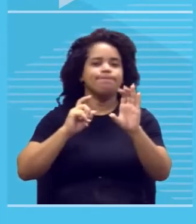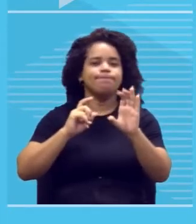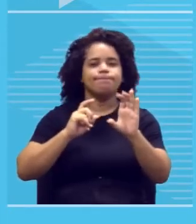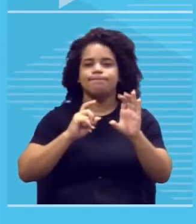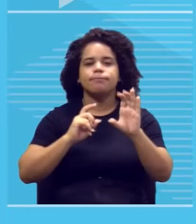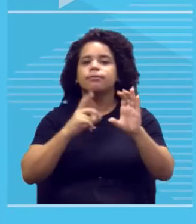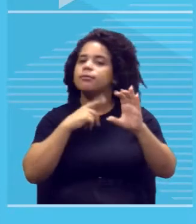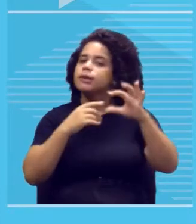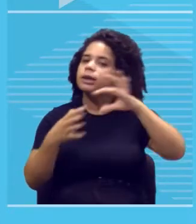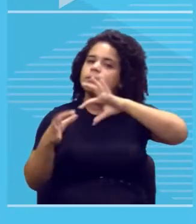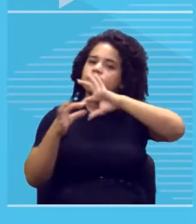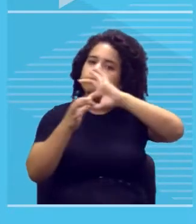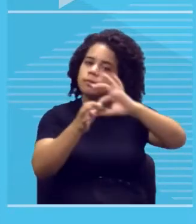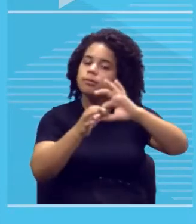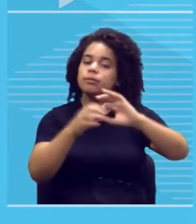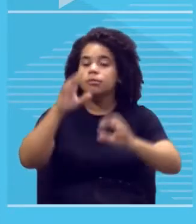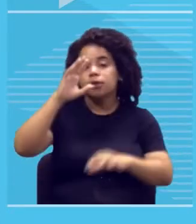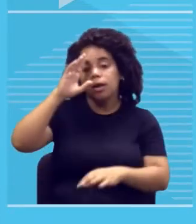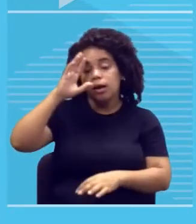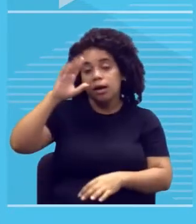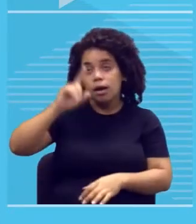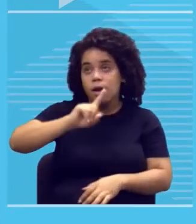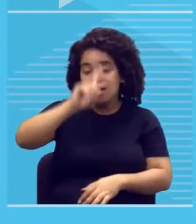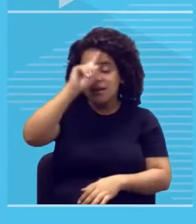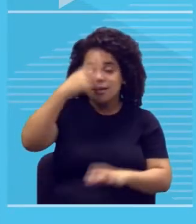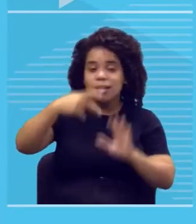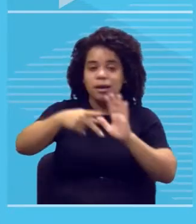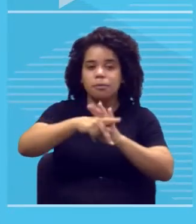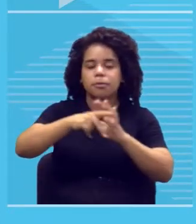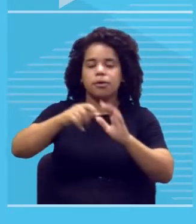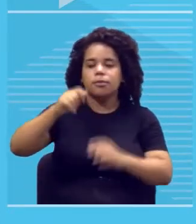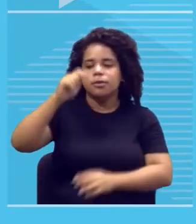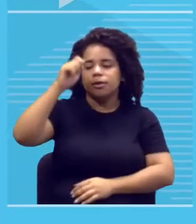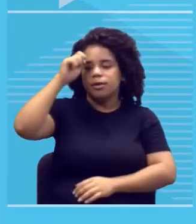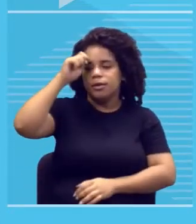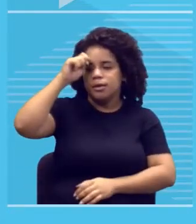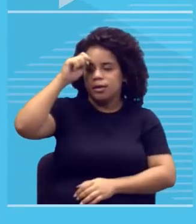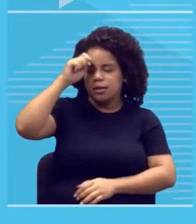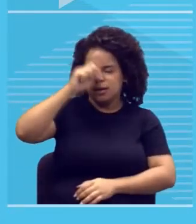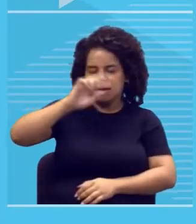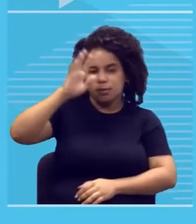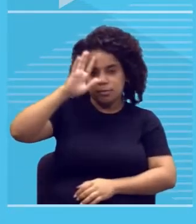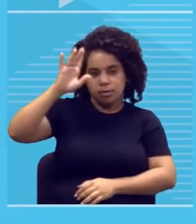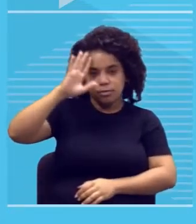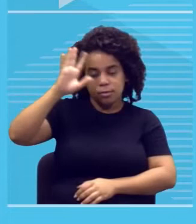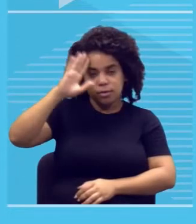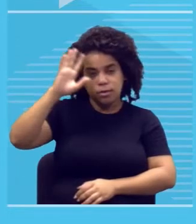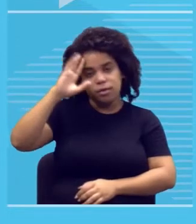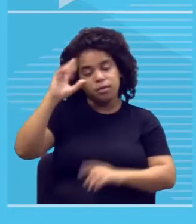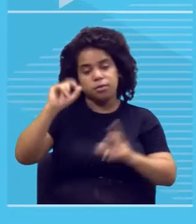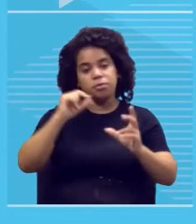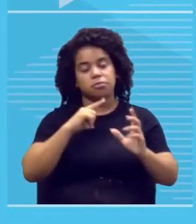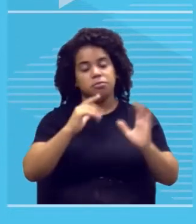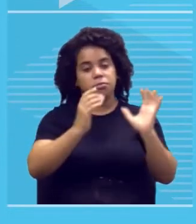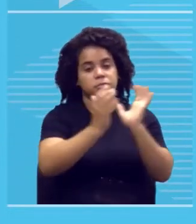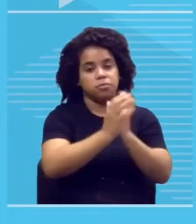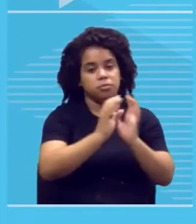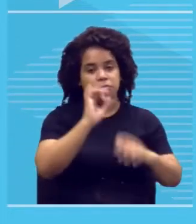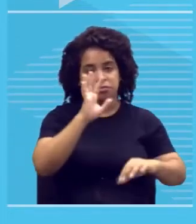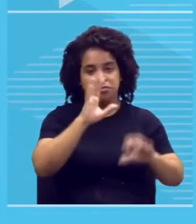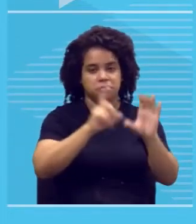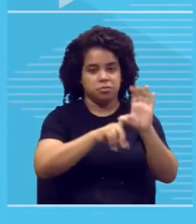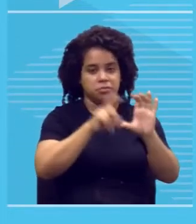essa ideia abstrata de que nós somos formados por classes independentes